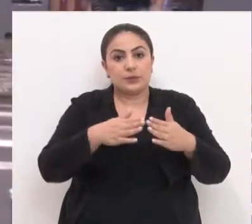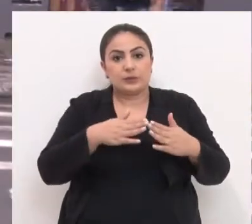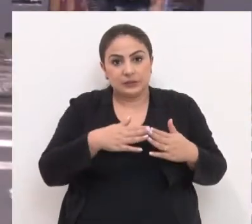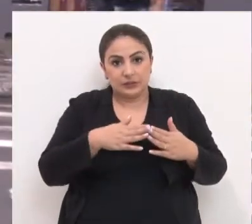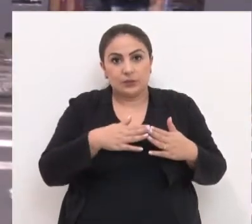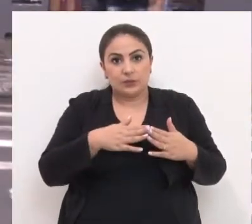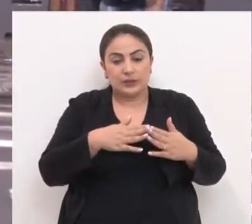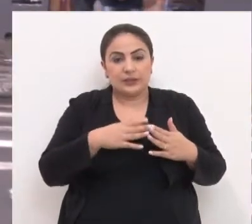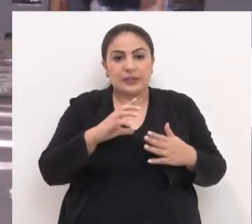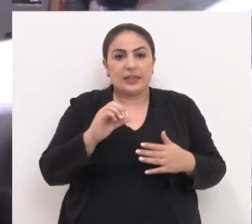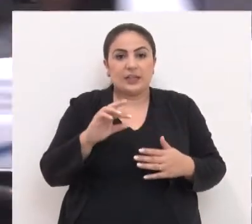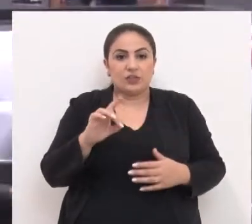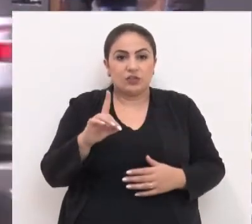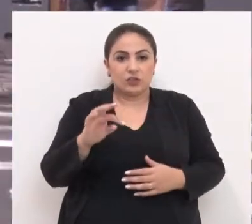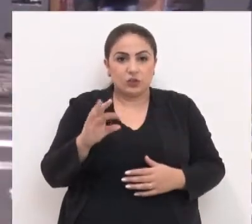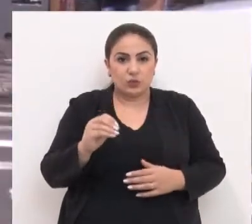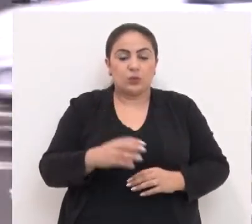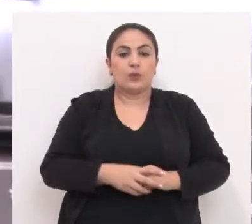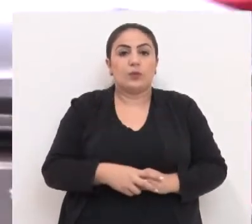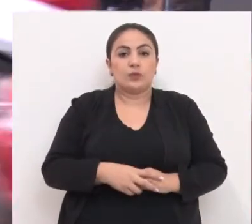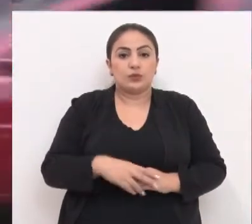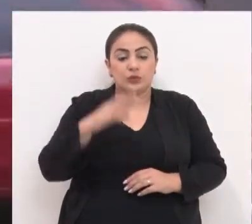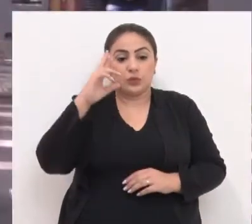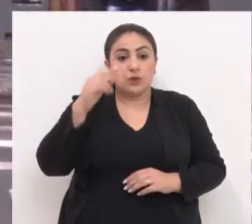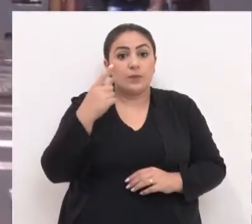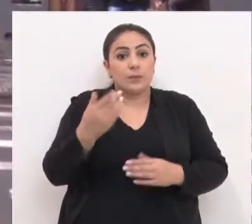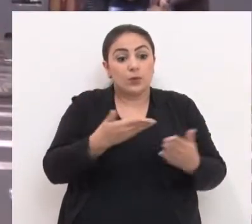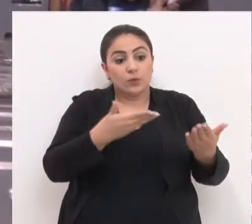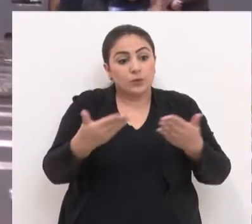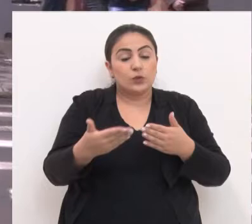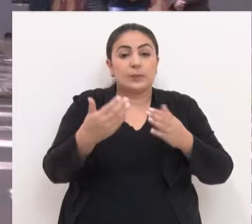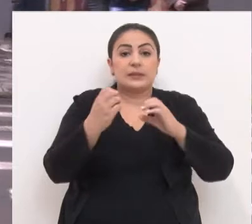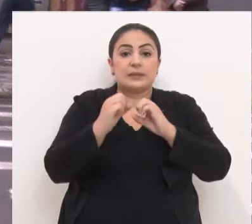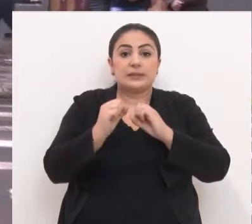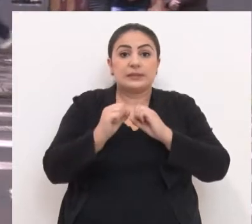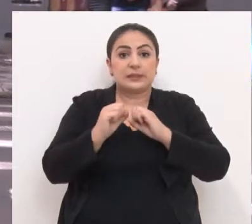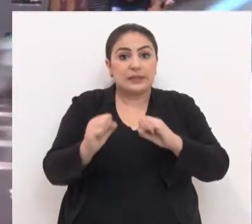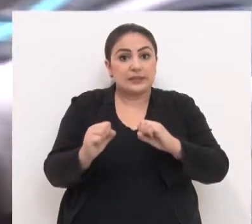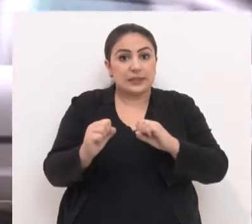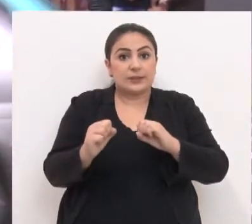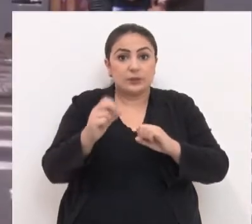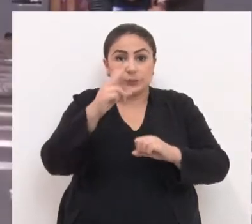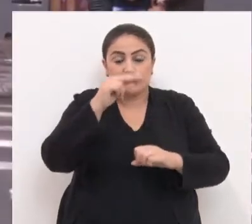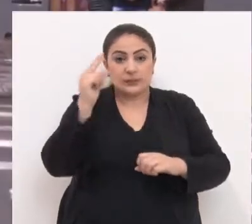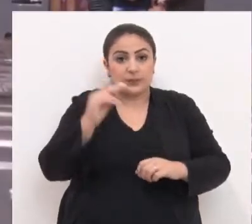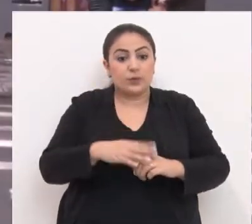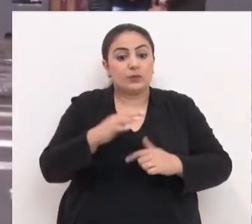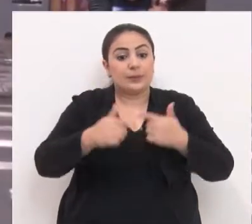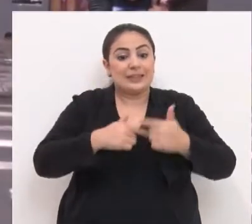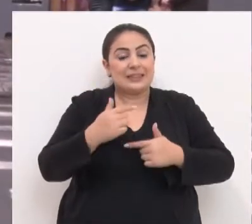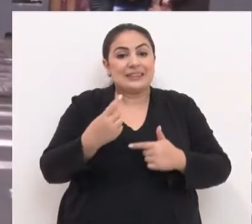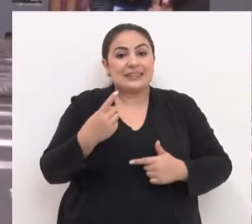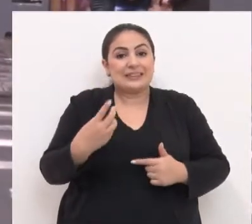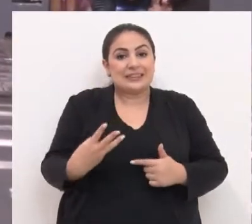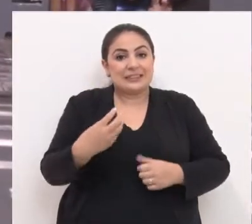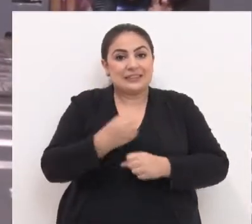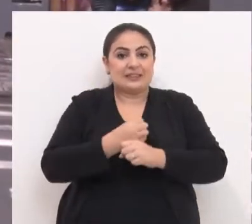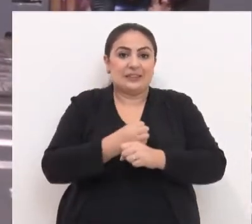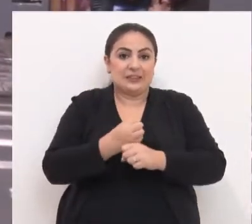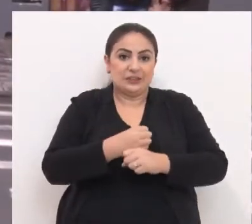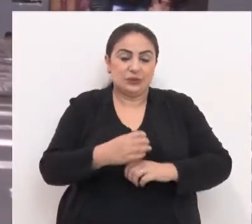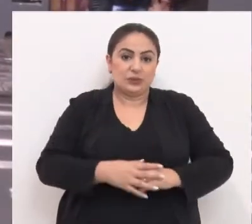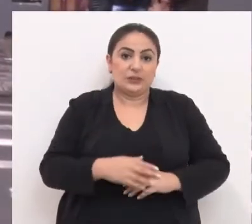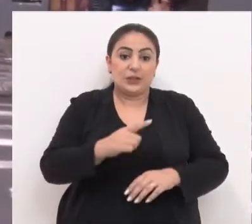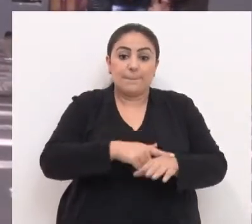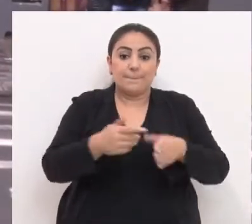de Proteção Crédito e do Clube Diretor de Logística para ser o secretário executivo, onde eu trabalhei 13 anos.